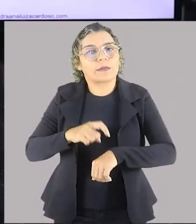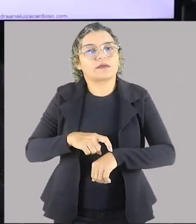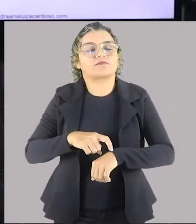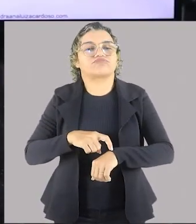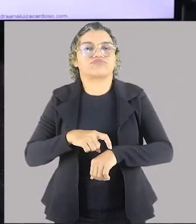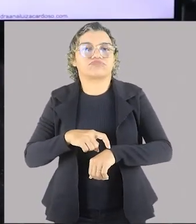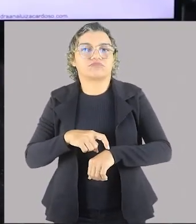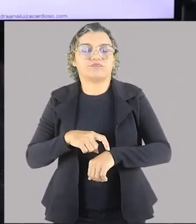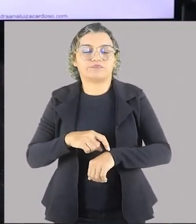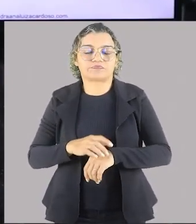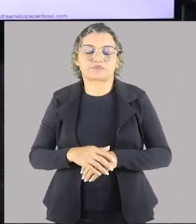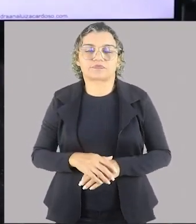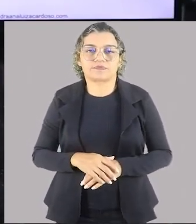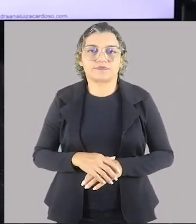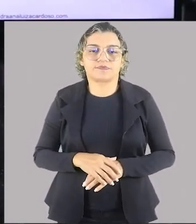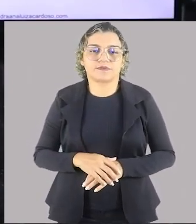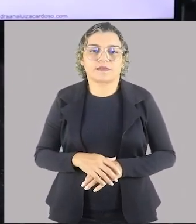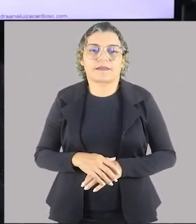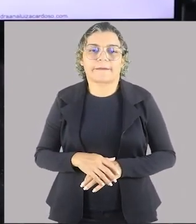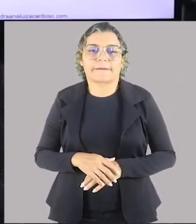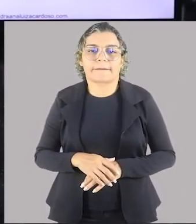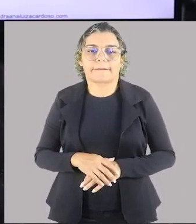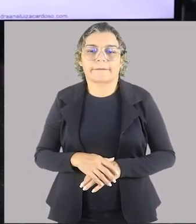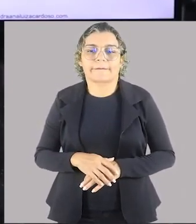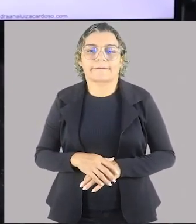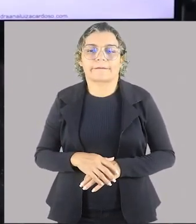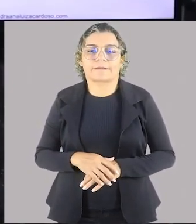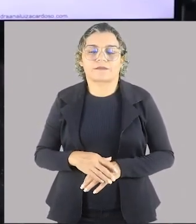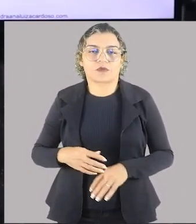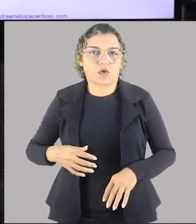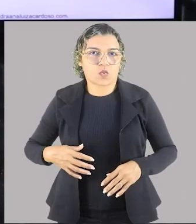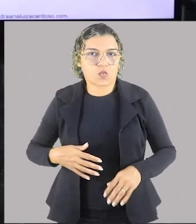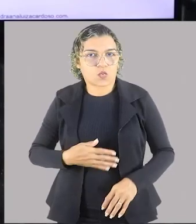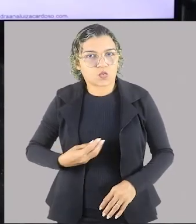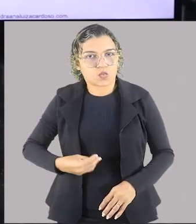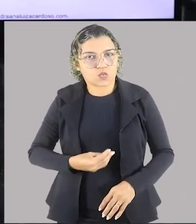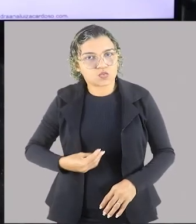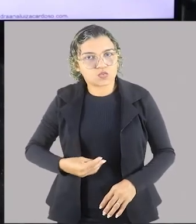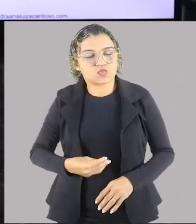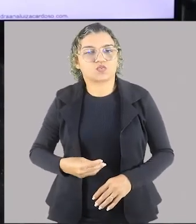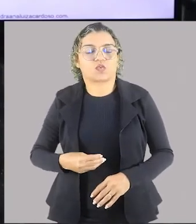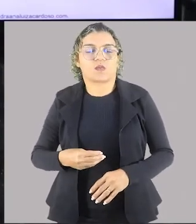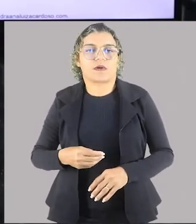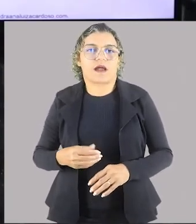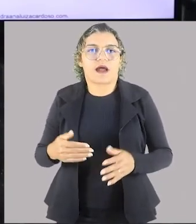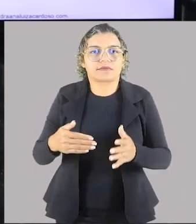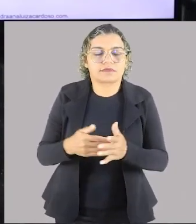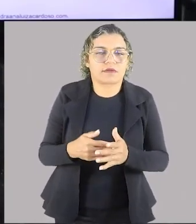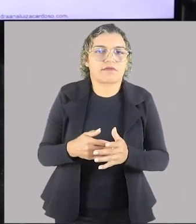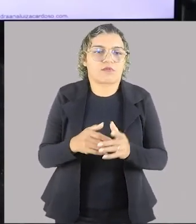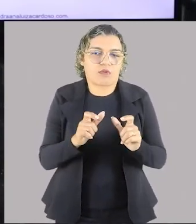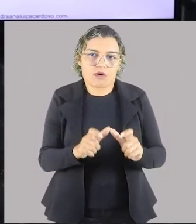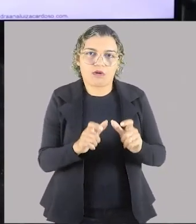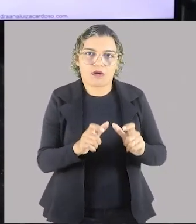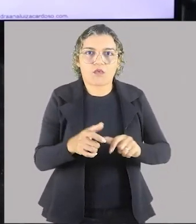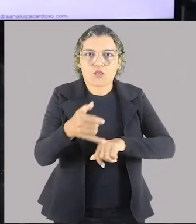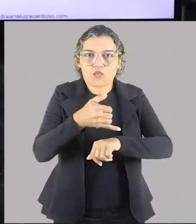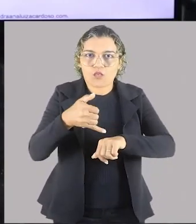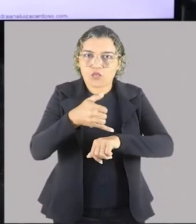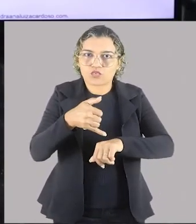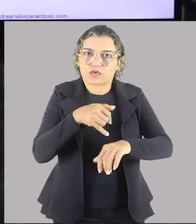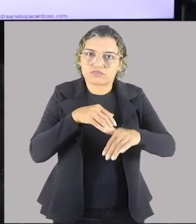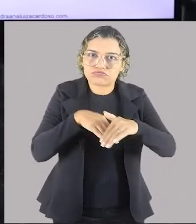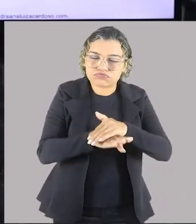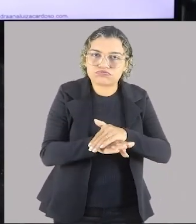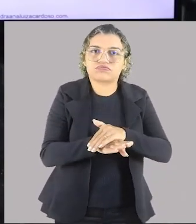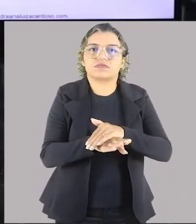transporte do nosso estômago até os locais onde essa gordura vai ser